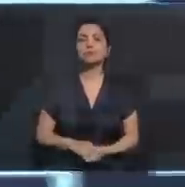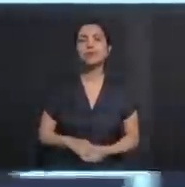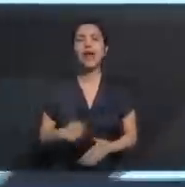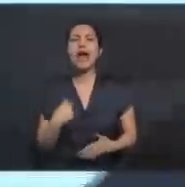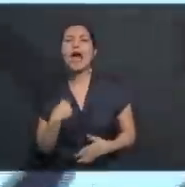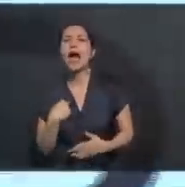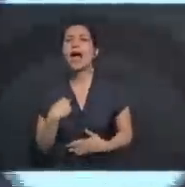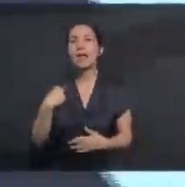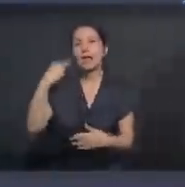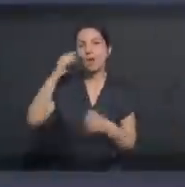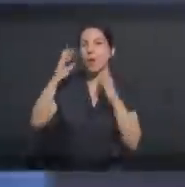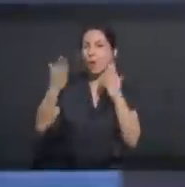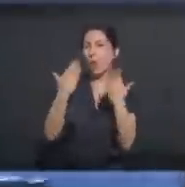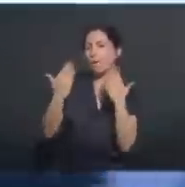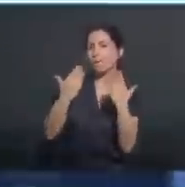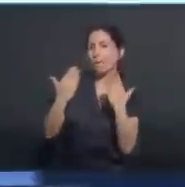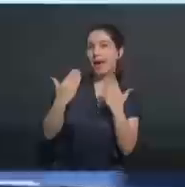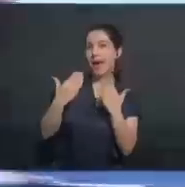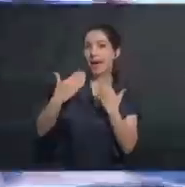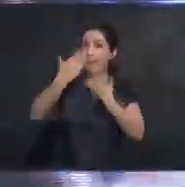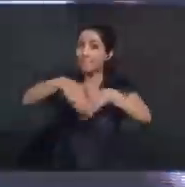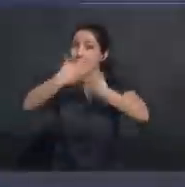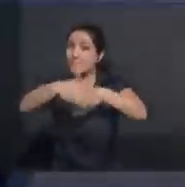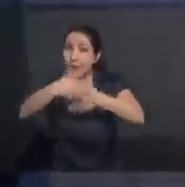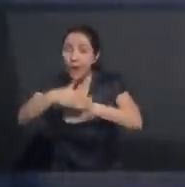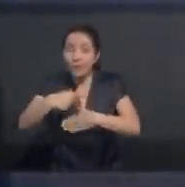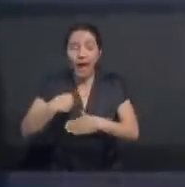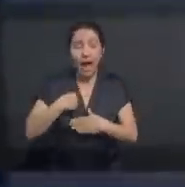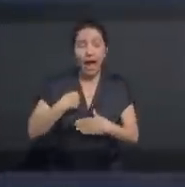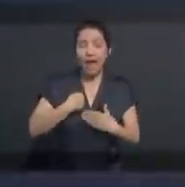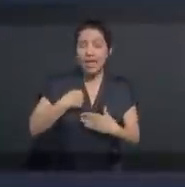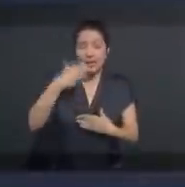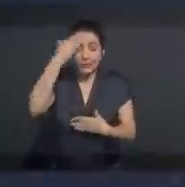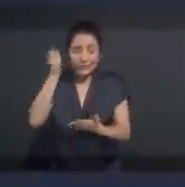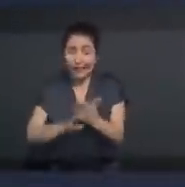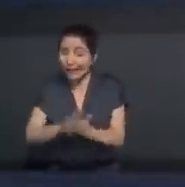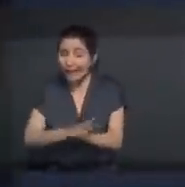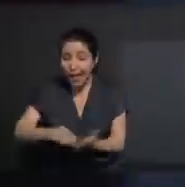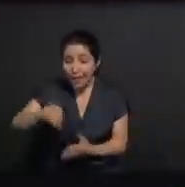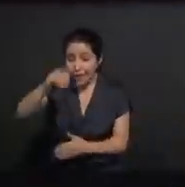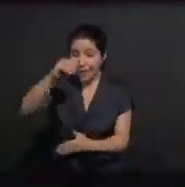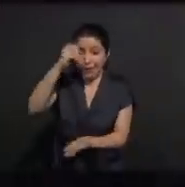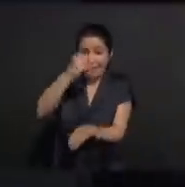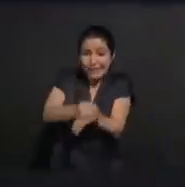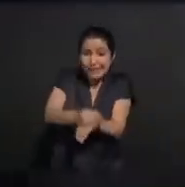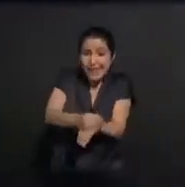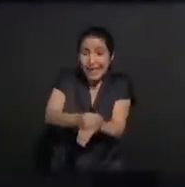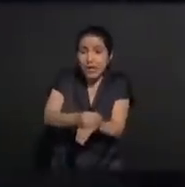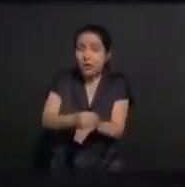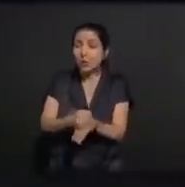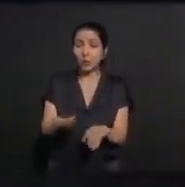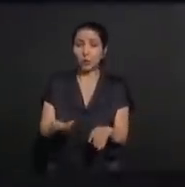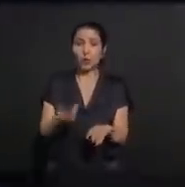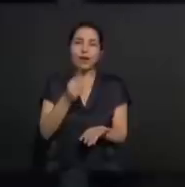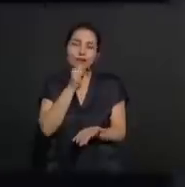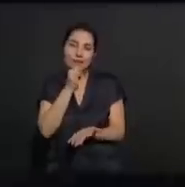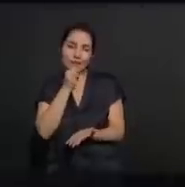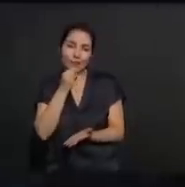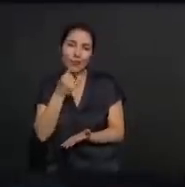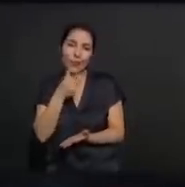Ai, mas eu vou tomar zero. Sabe o que um jovem falou para mim? Eu colei o segundo grau todo.